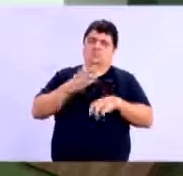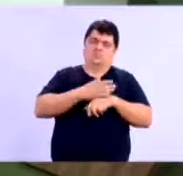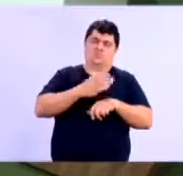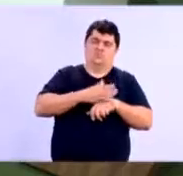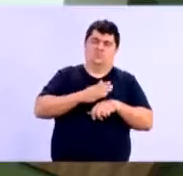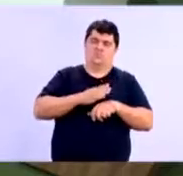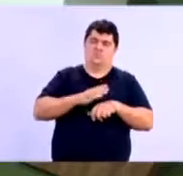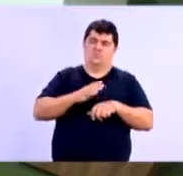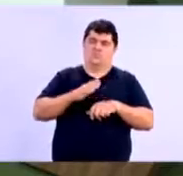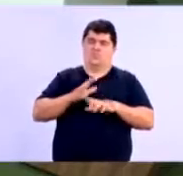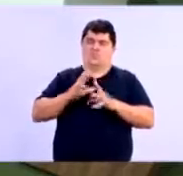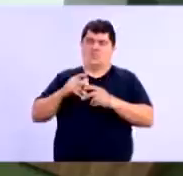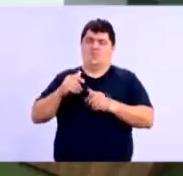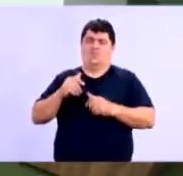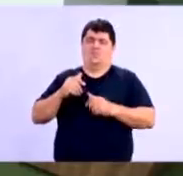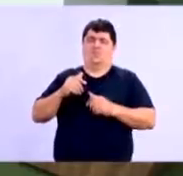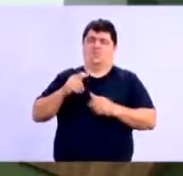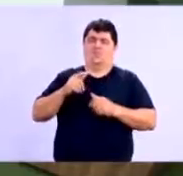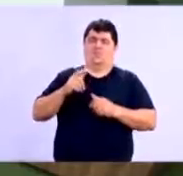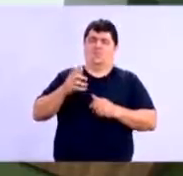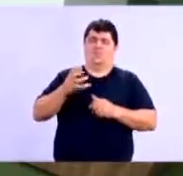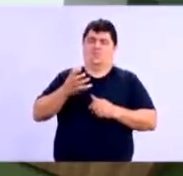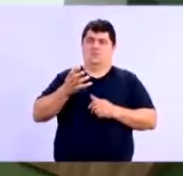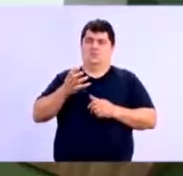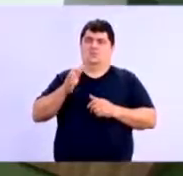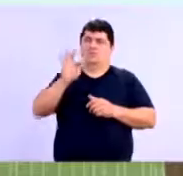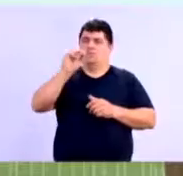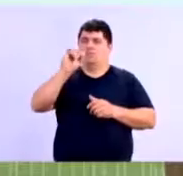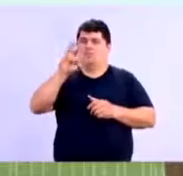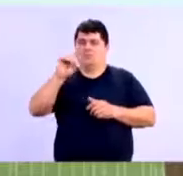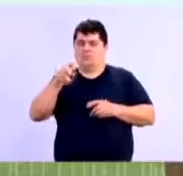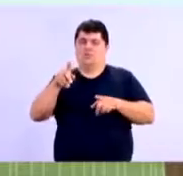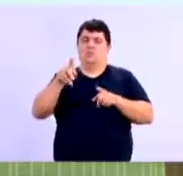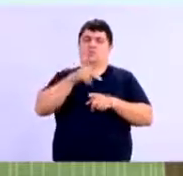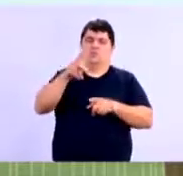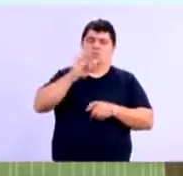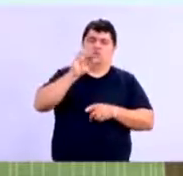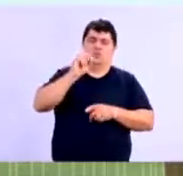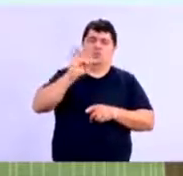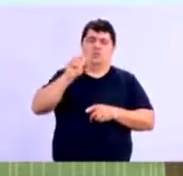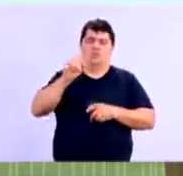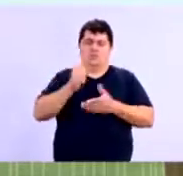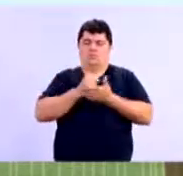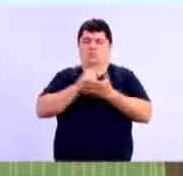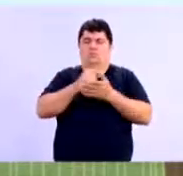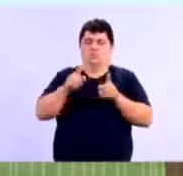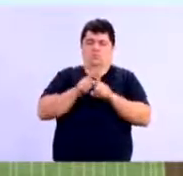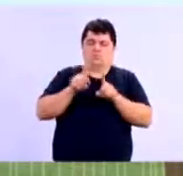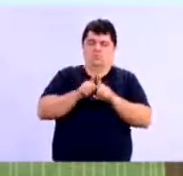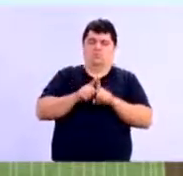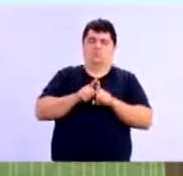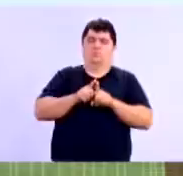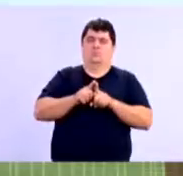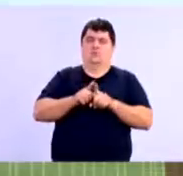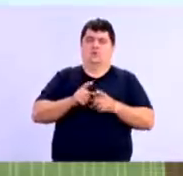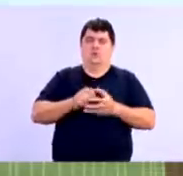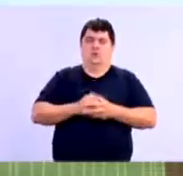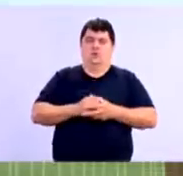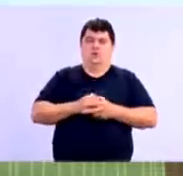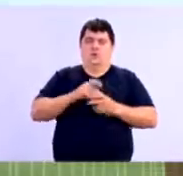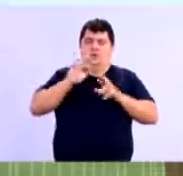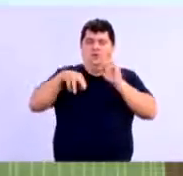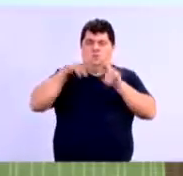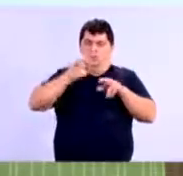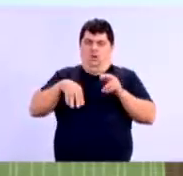mas como alguns acertaram, não. Mas assim, gente, a gente está lá no fórum, os tutores online podem ajudar vocês, não presenciais, e a gente acaba respondendo